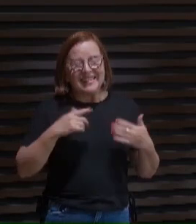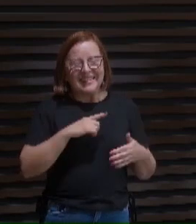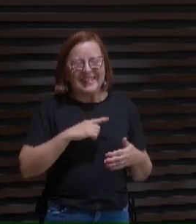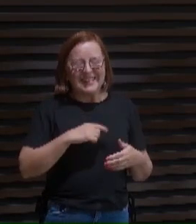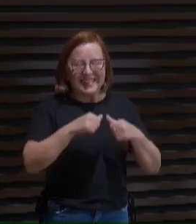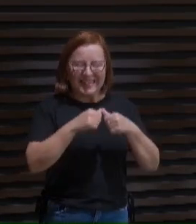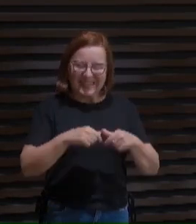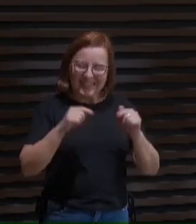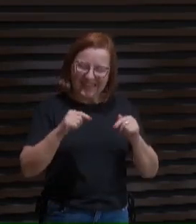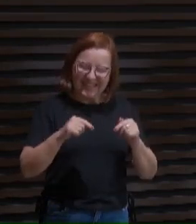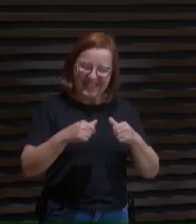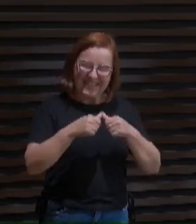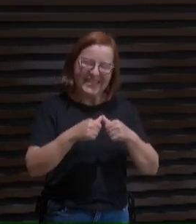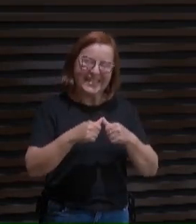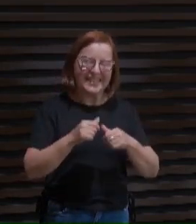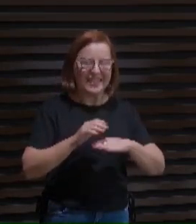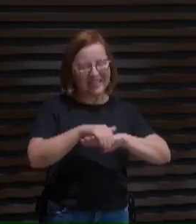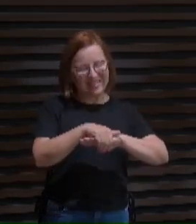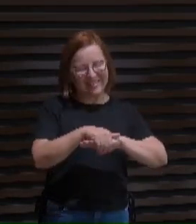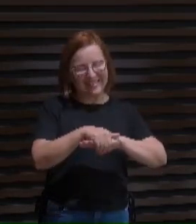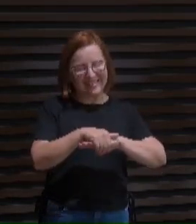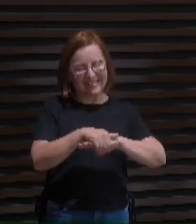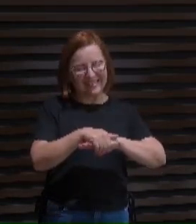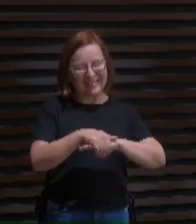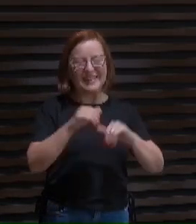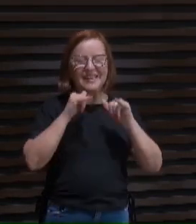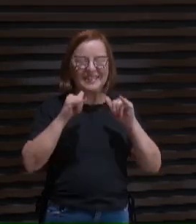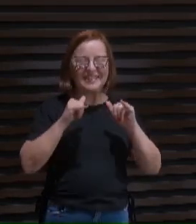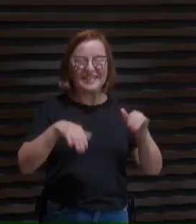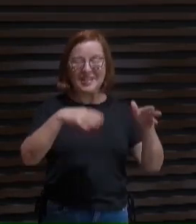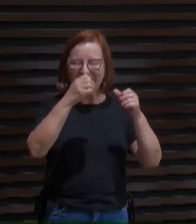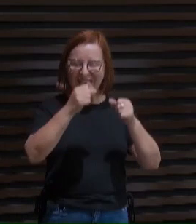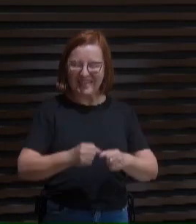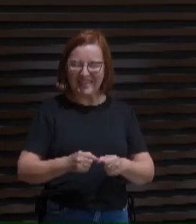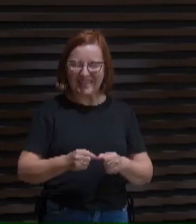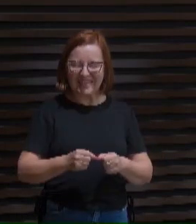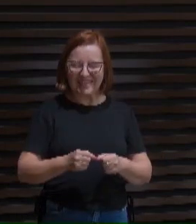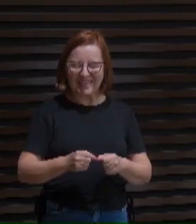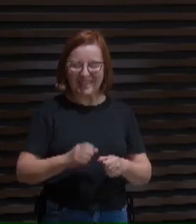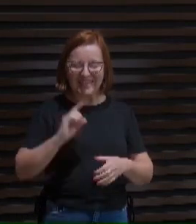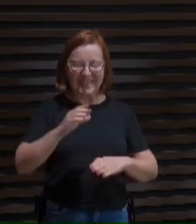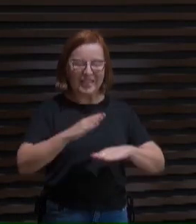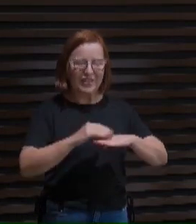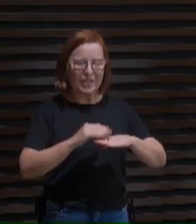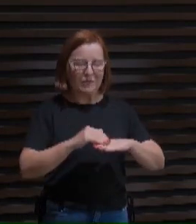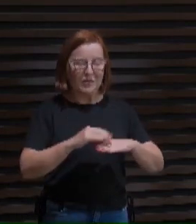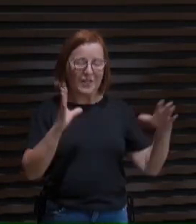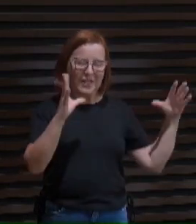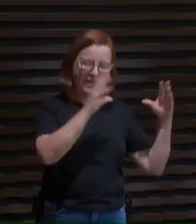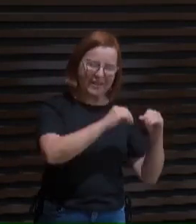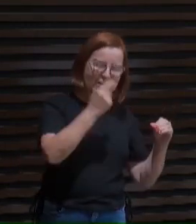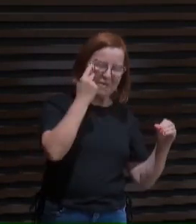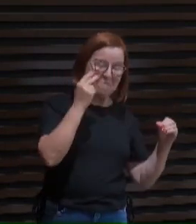aqui nessa noite, para anunciar as virtudes daquele que nos chamou das trevas para o reino do Filho do